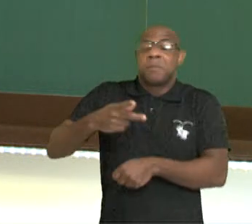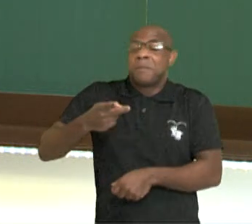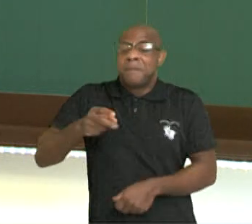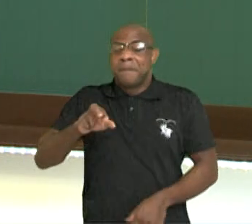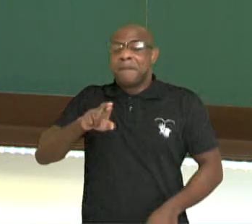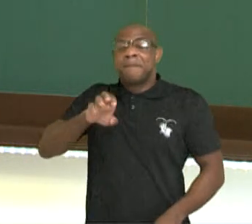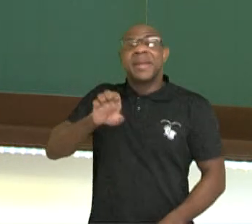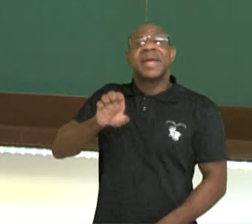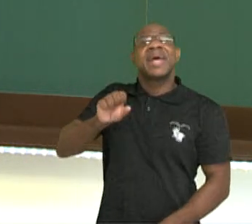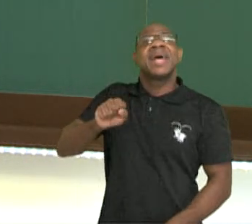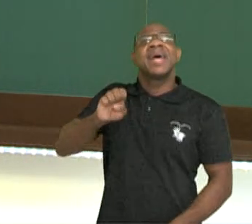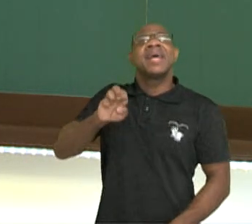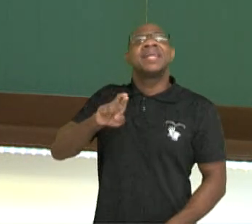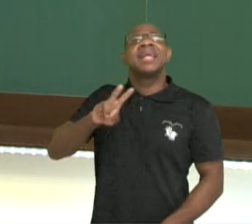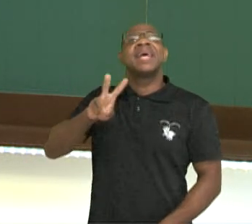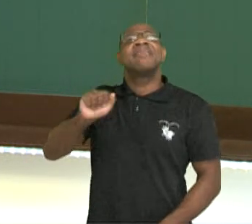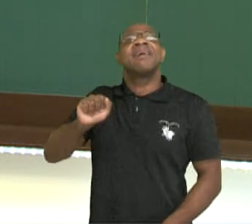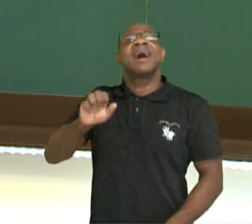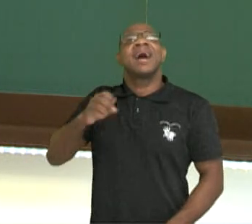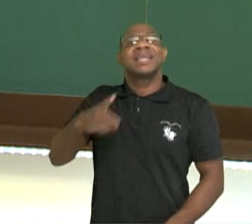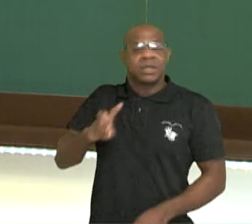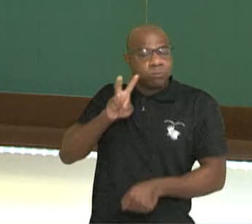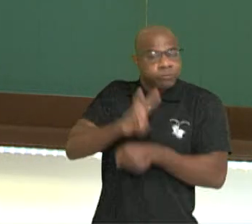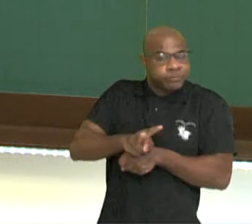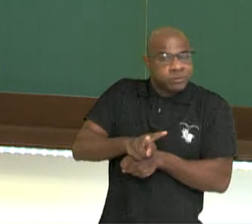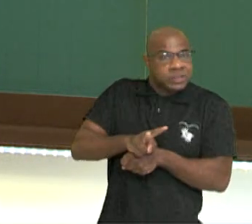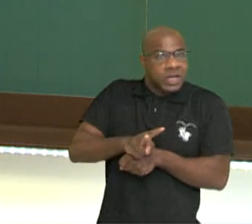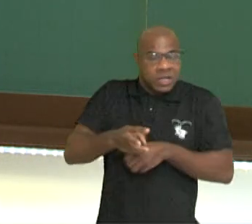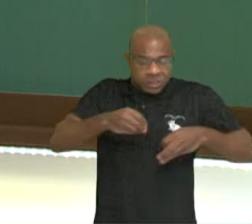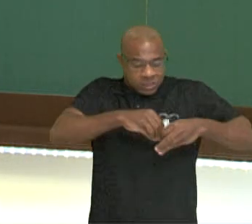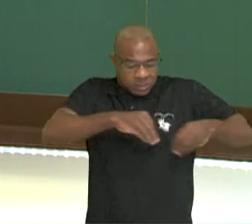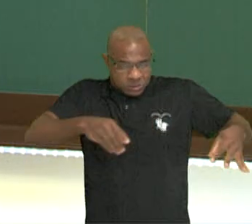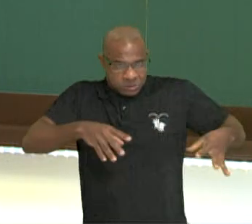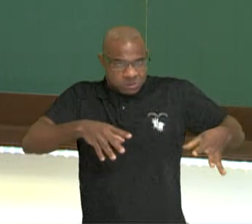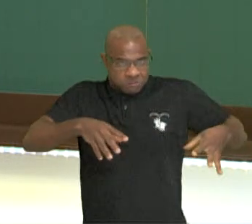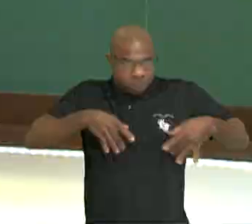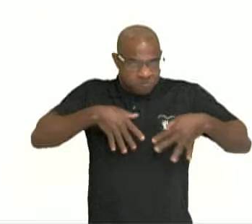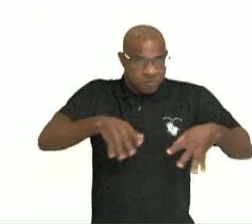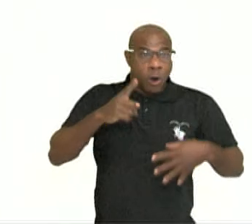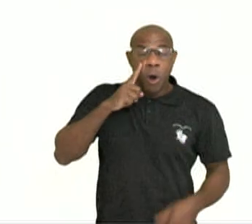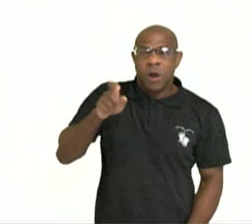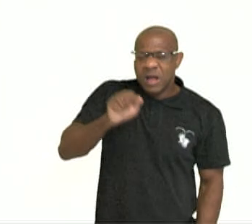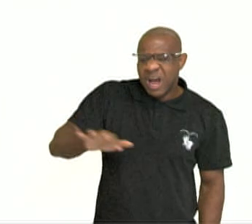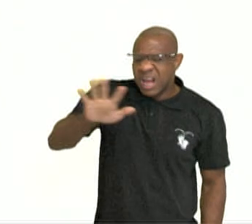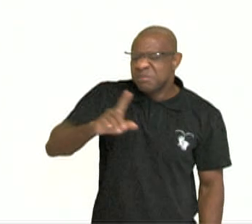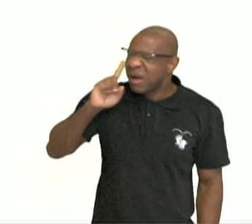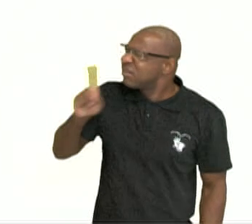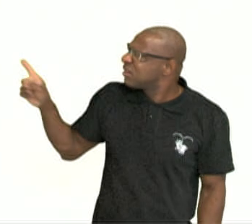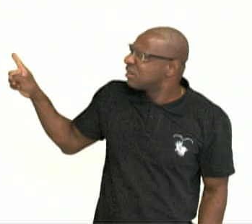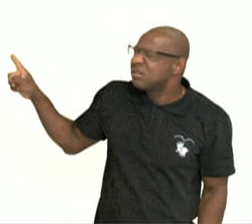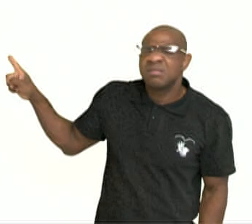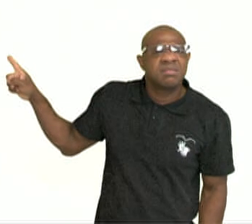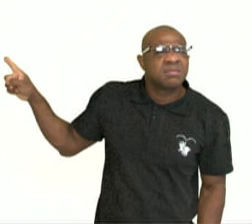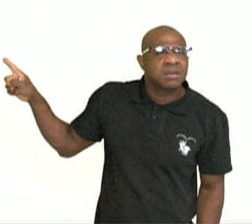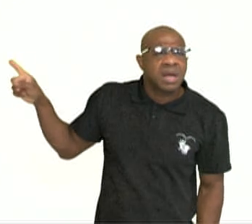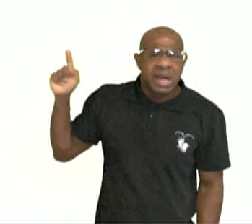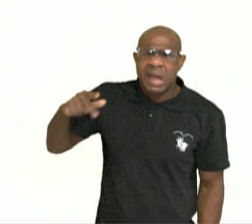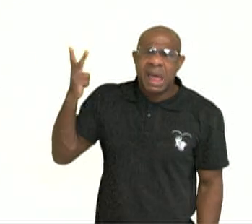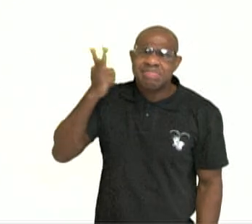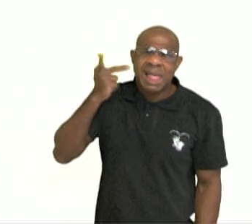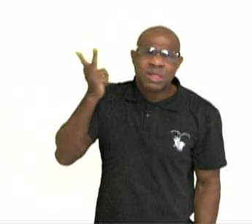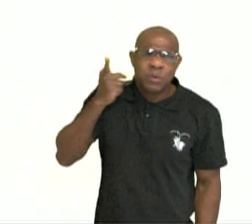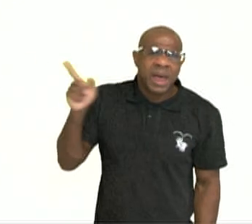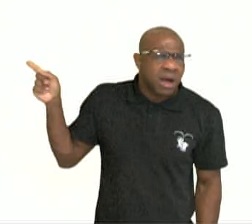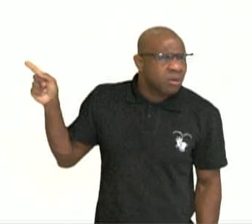preservação, de contaminação do solo, repara bem nessa imagem. Será que ela é natural? Será